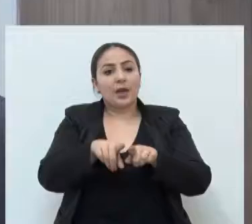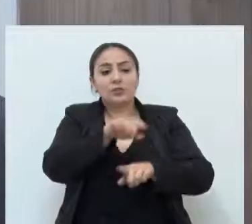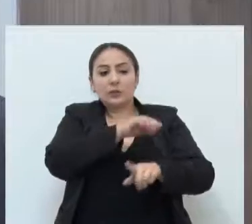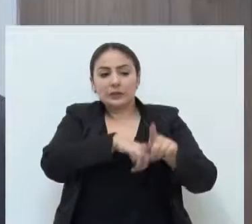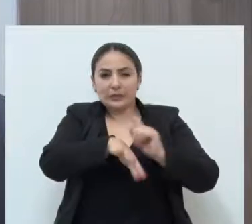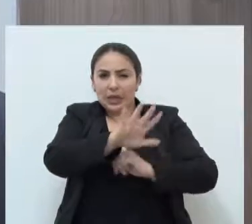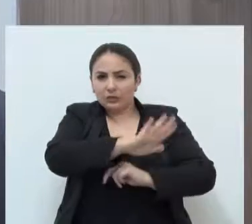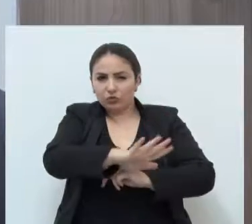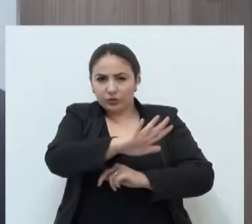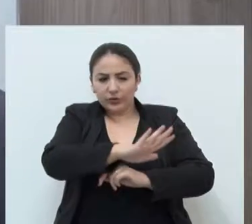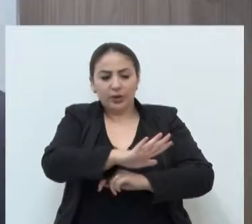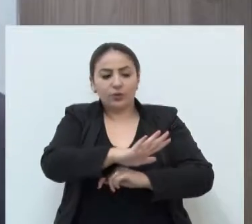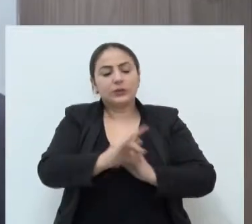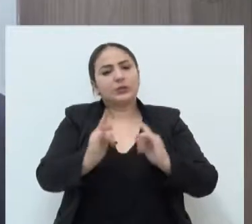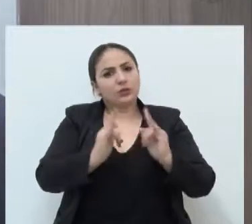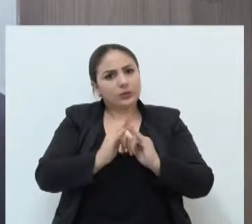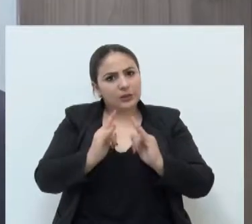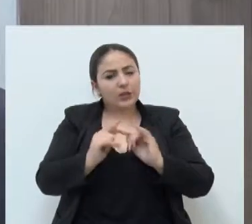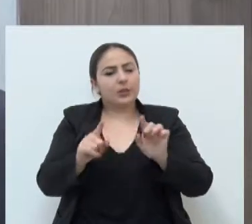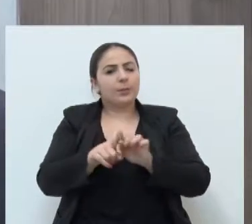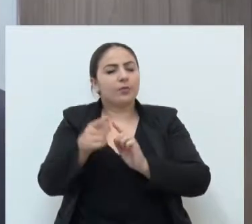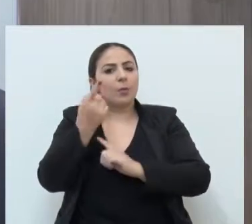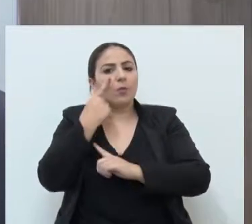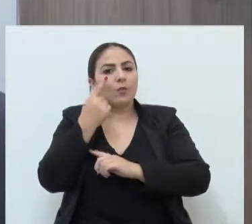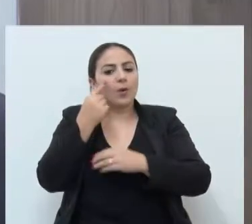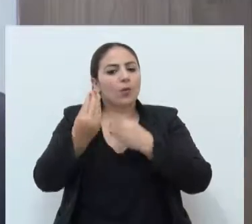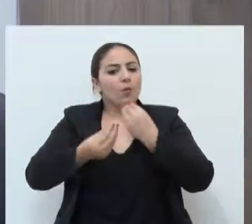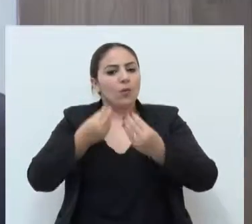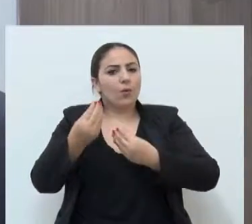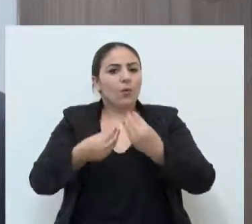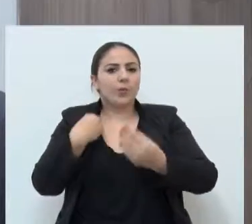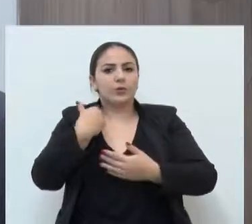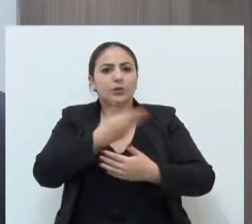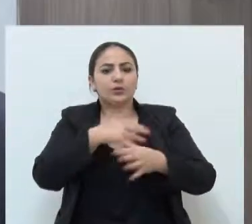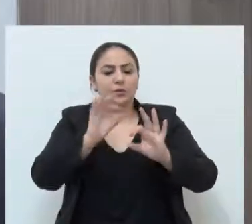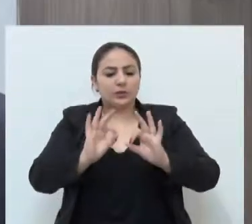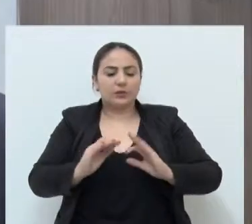a sociedade civil organizada e as entidades de classe e vamos tomar decisão